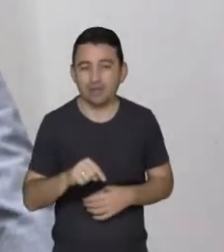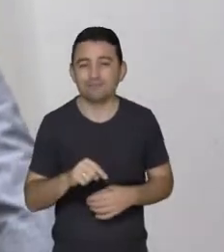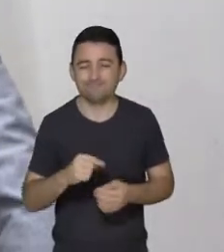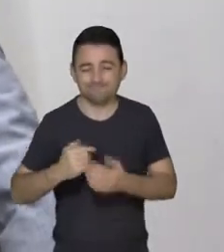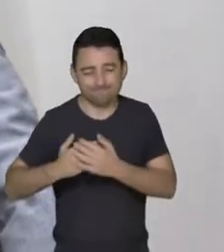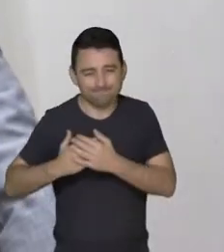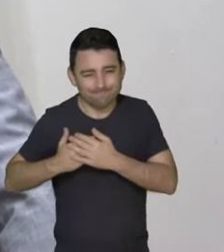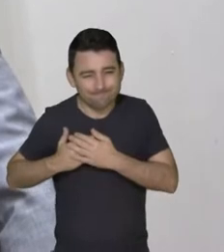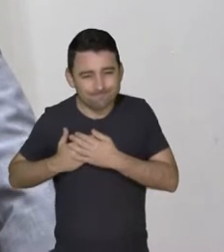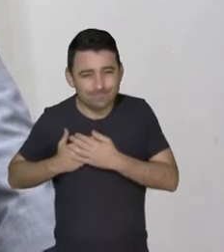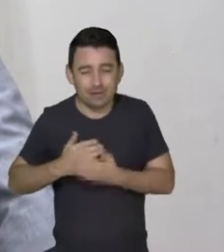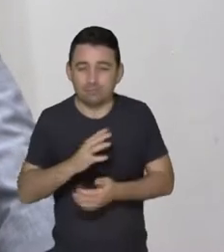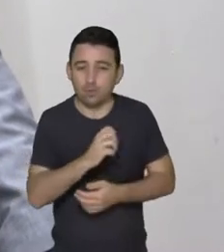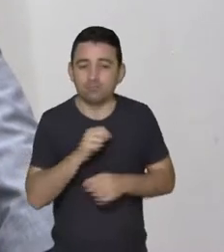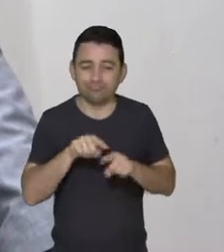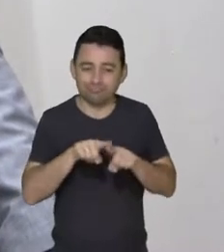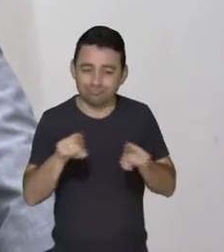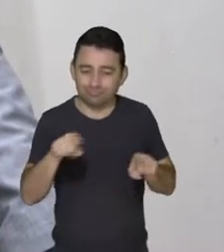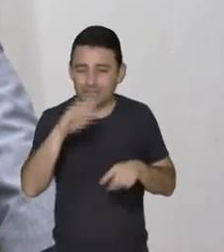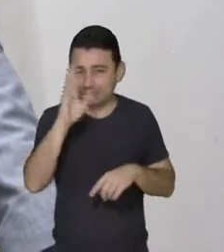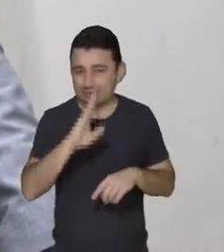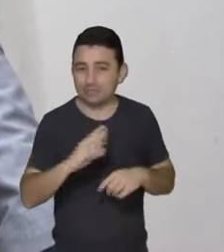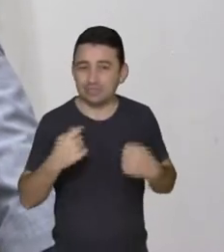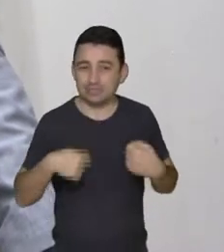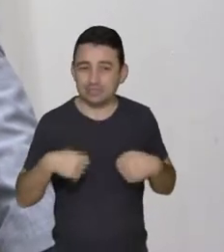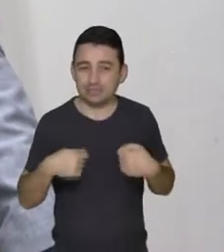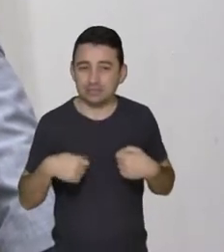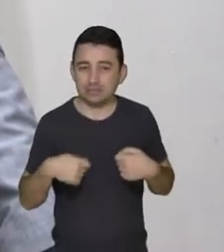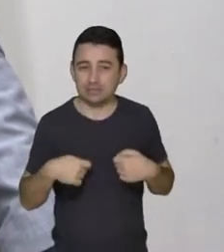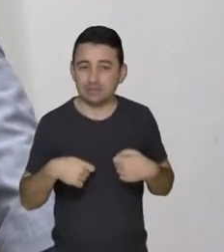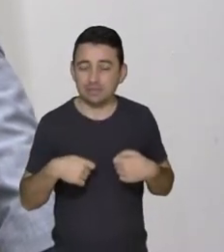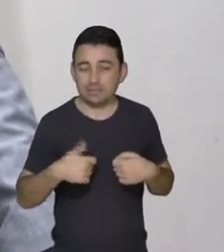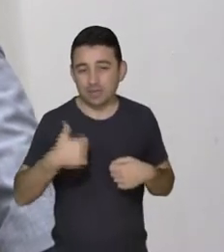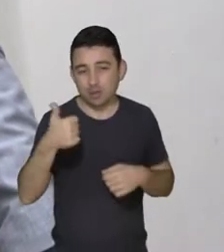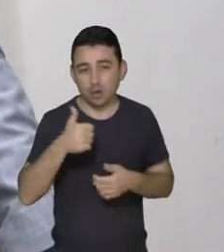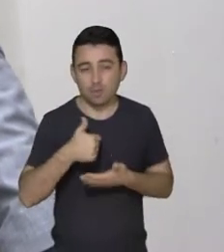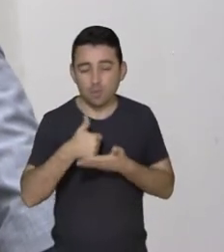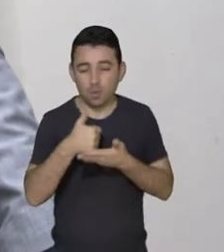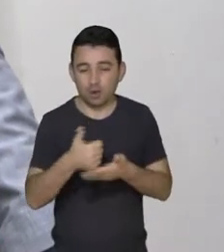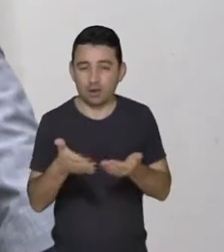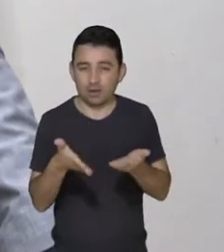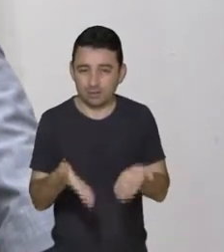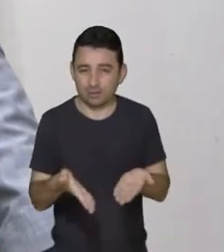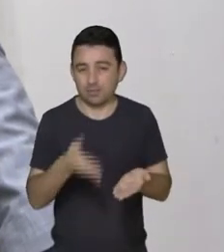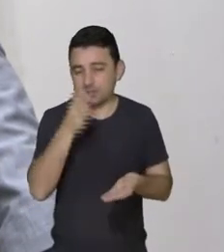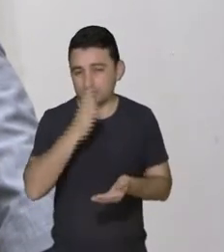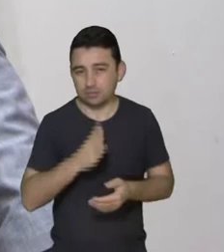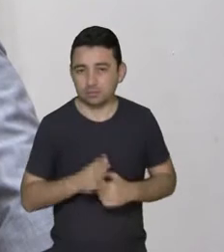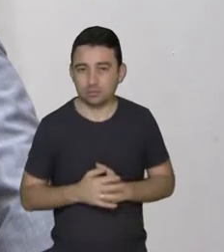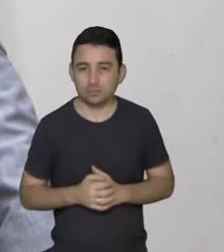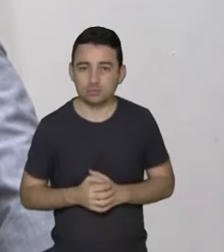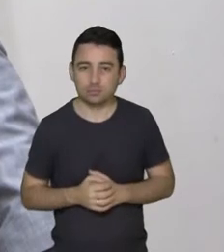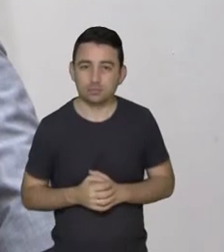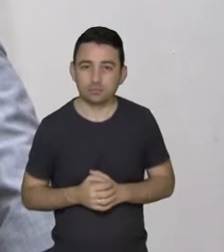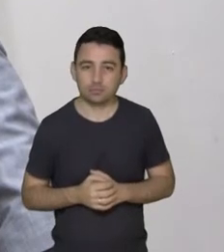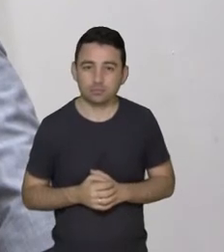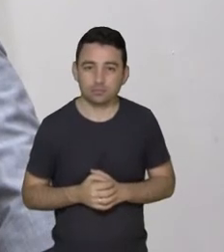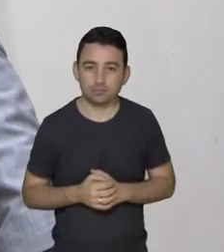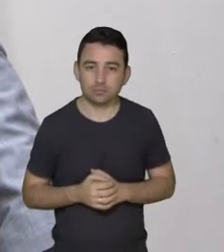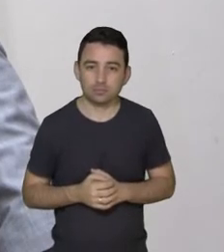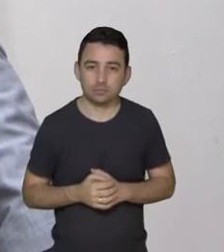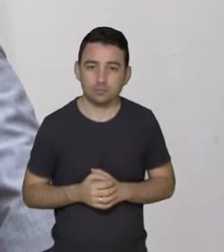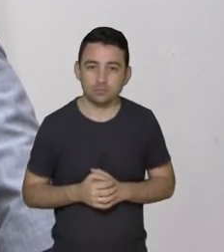Deus mais uma vez mostra essa preferência que ele tem por essa terra e